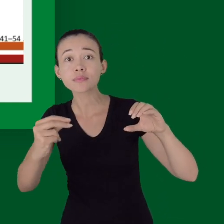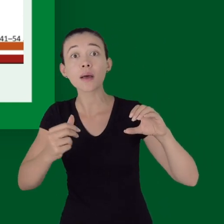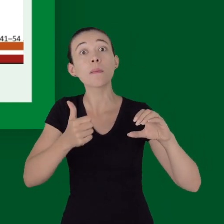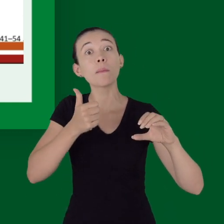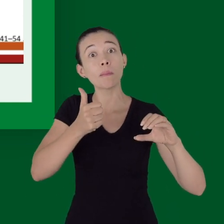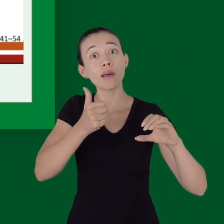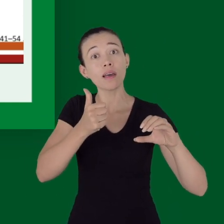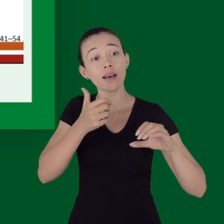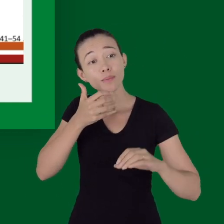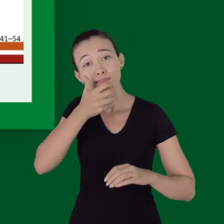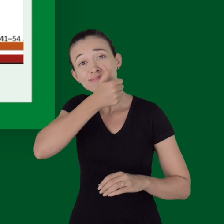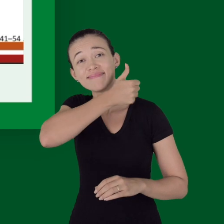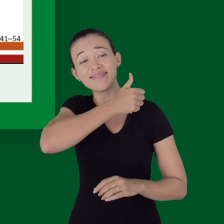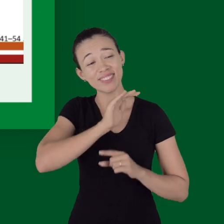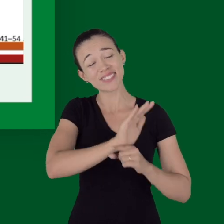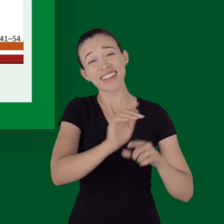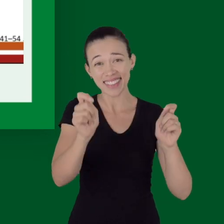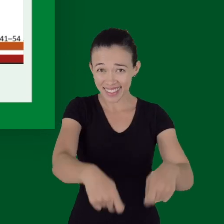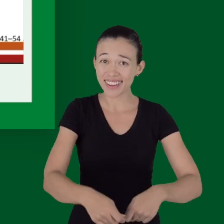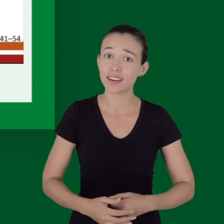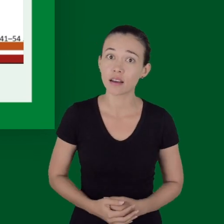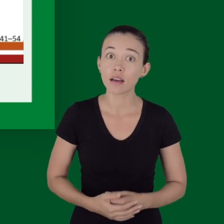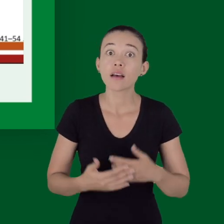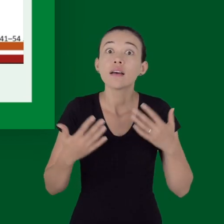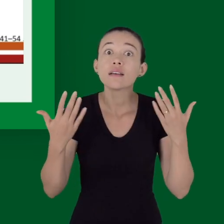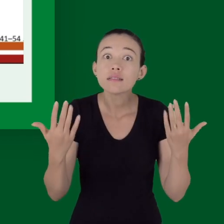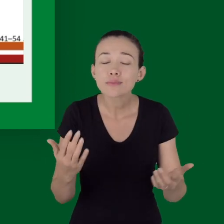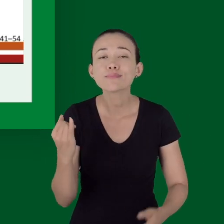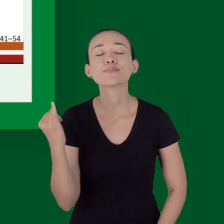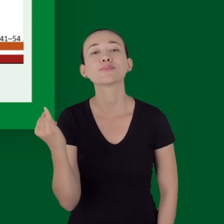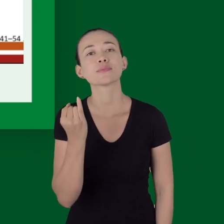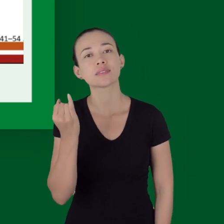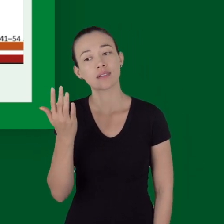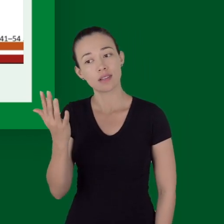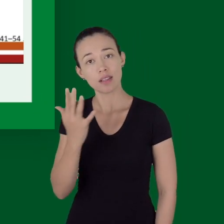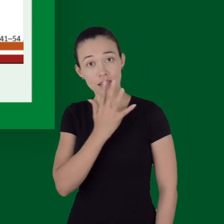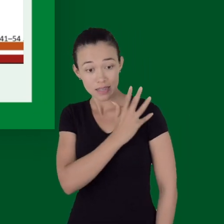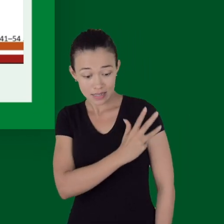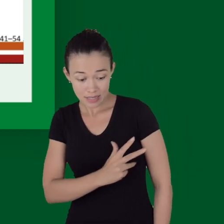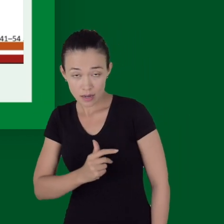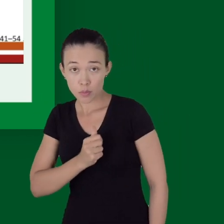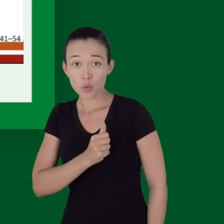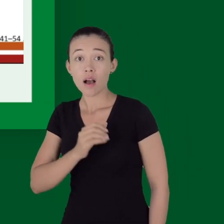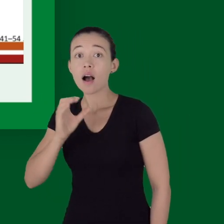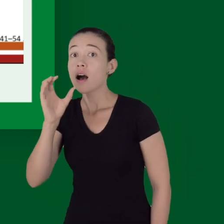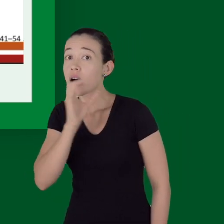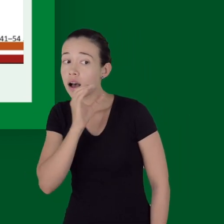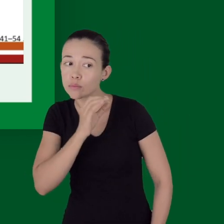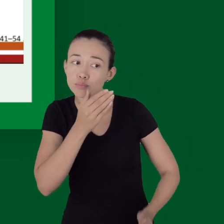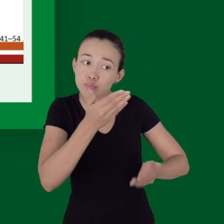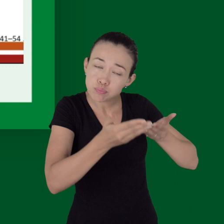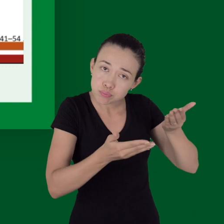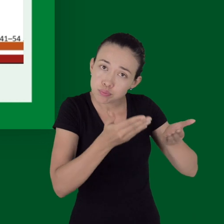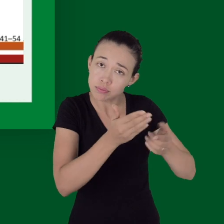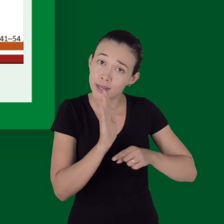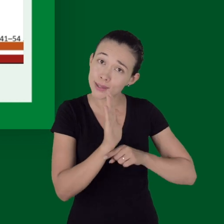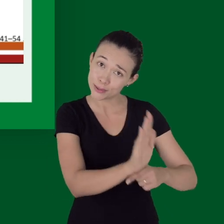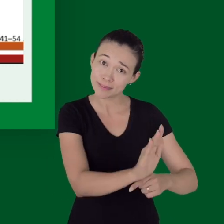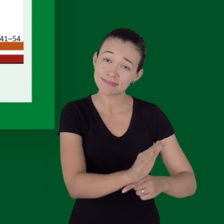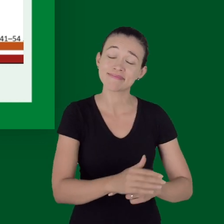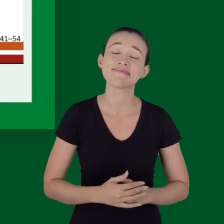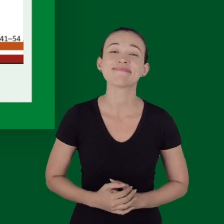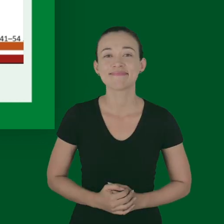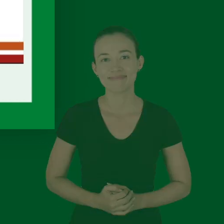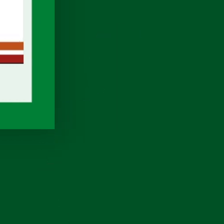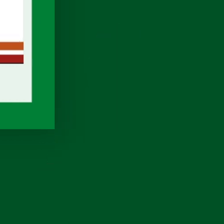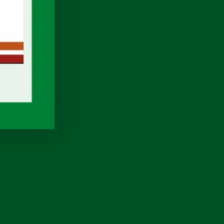obstrução, né? Então, por isso que é tão importante que que o SAMU ele participe dessa cadeia de tratamento rápido